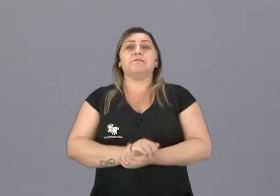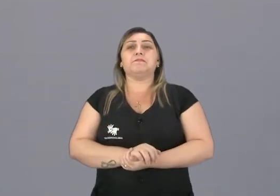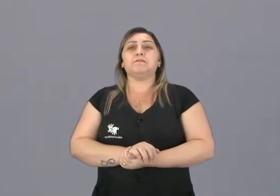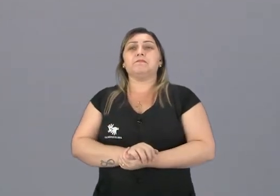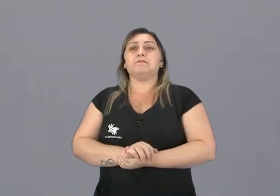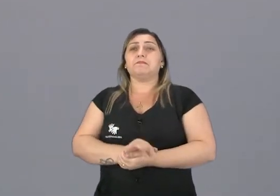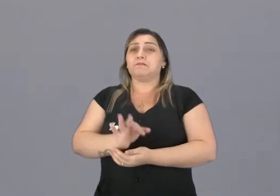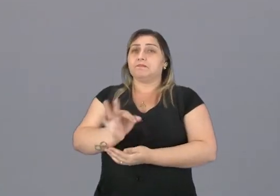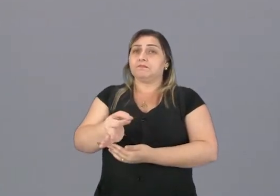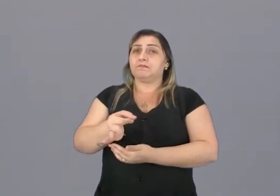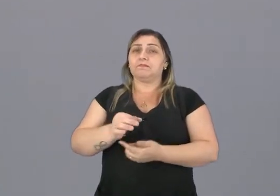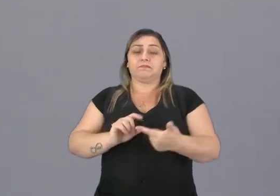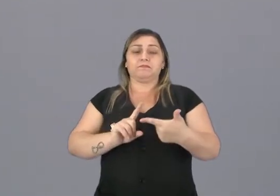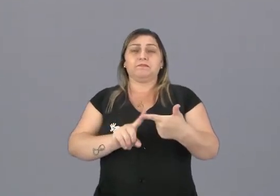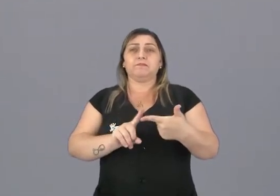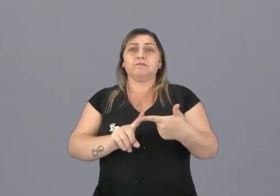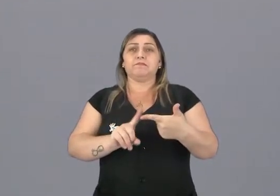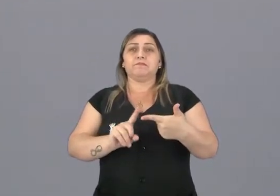certo?